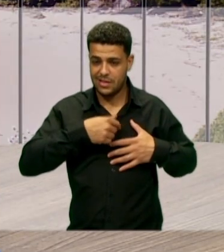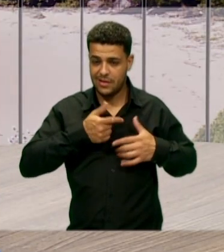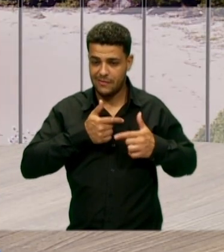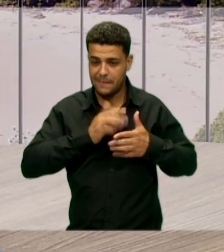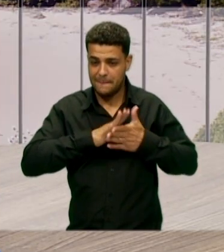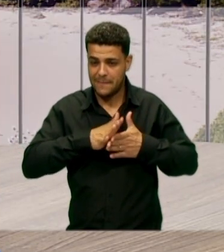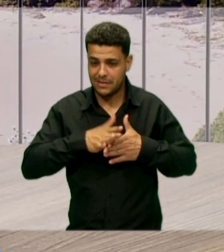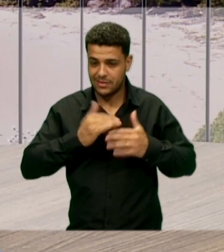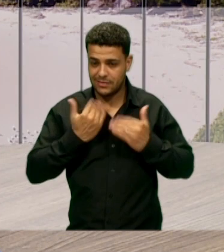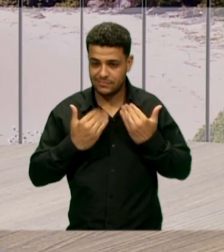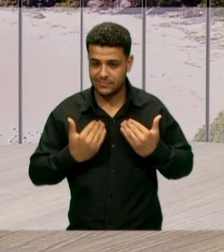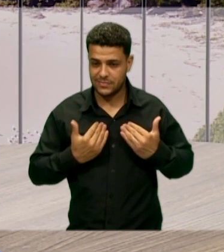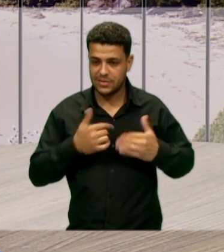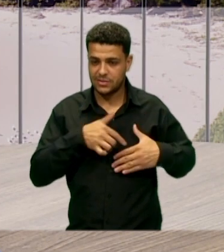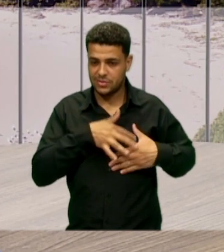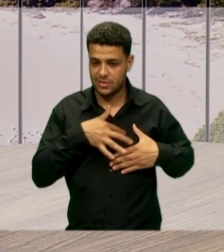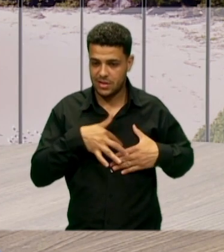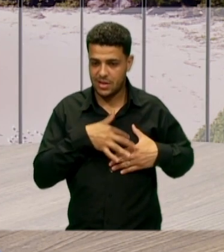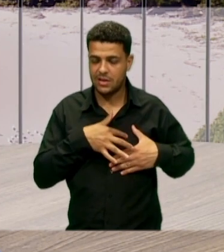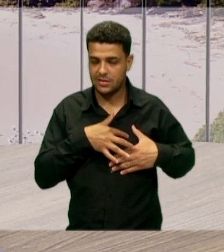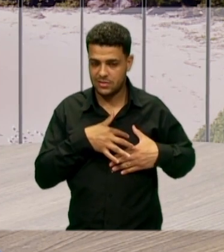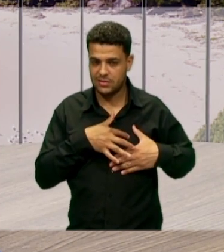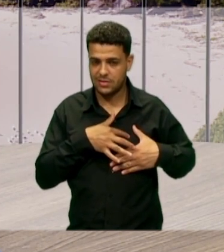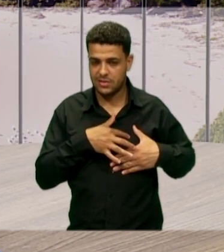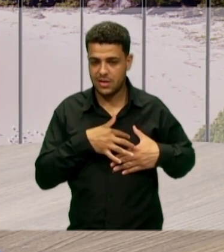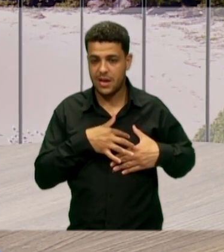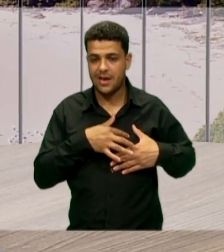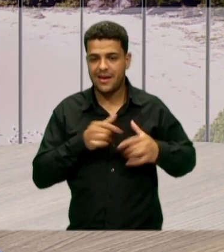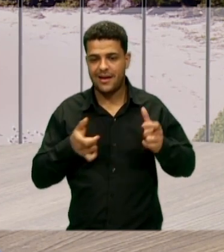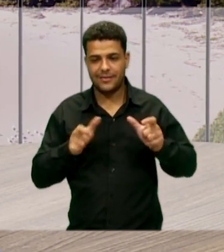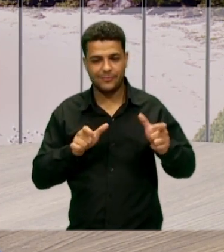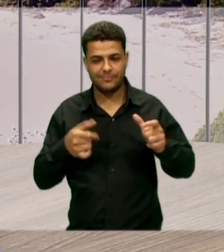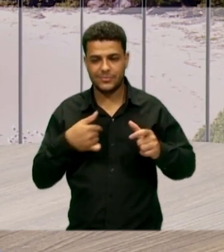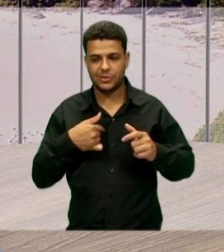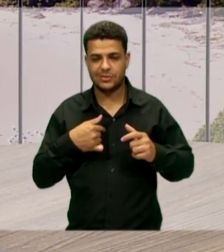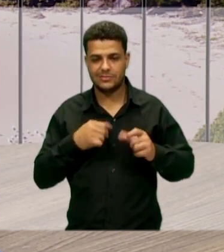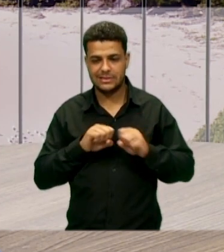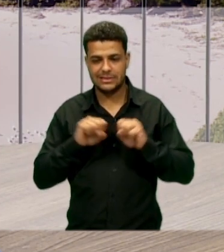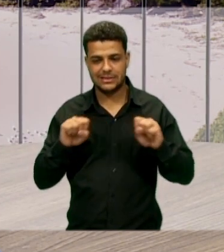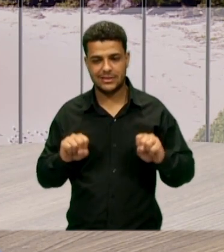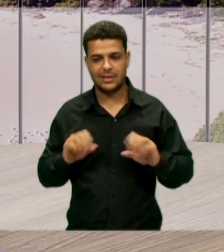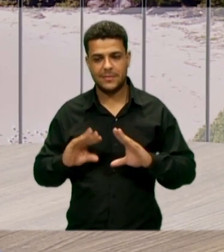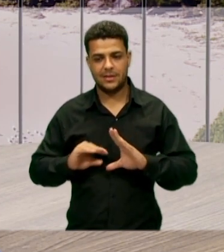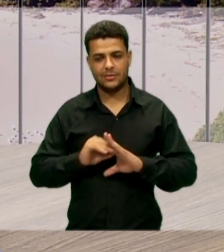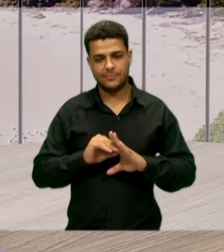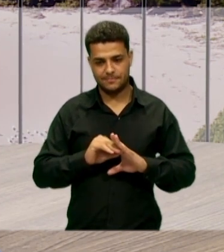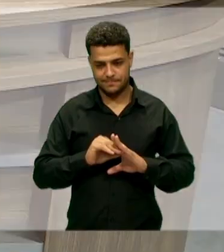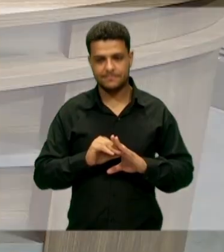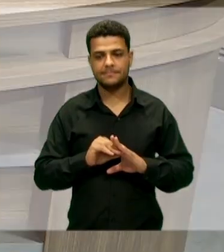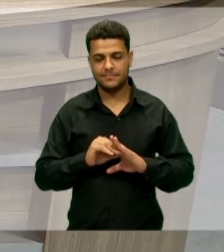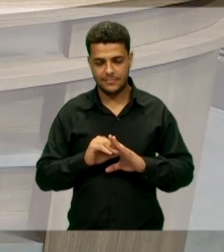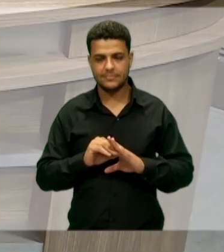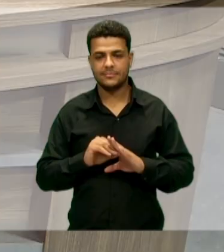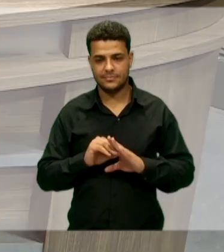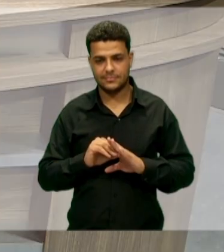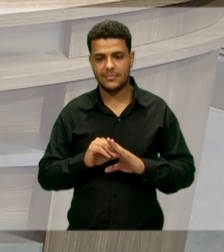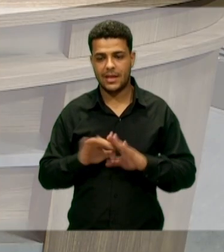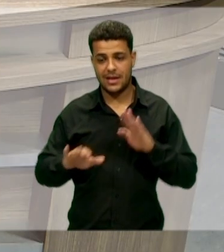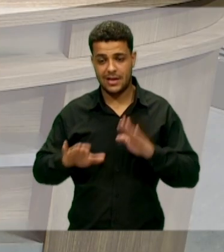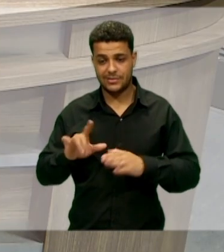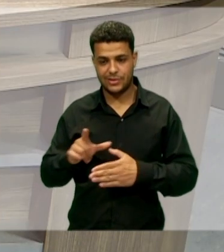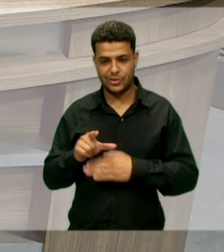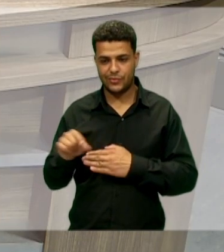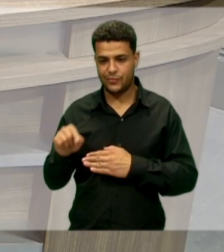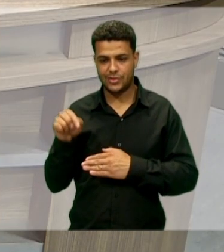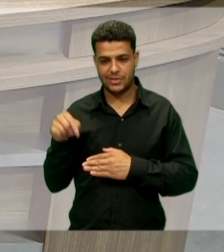matar, a destruir esse resíduo tumoral. E a quimioterapia não, ela trata a doença sistêmica, né? Então, muitas vezes, as pacientes não fogem